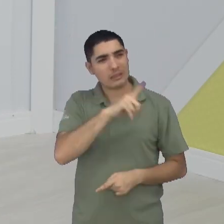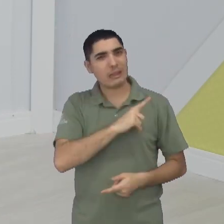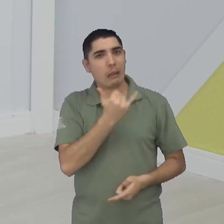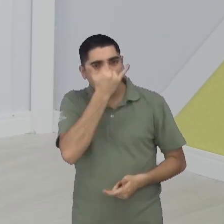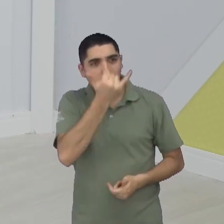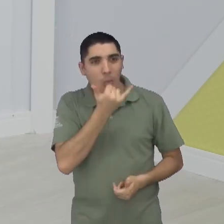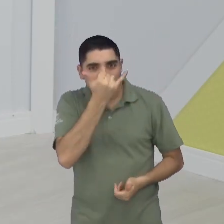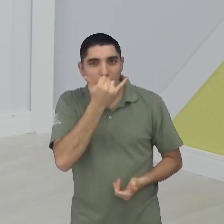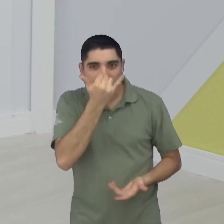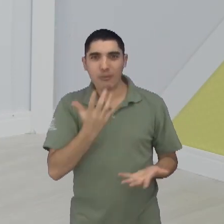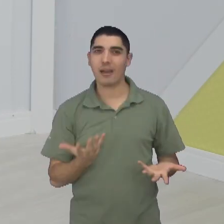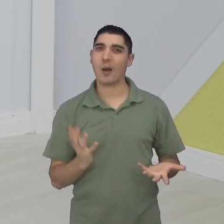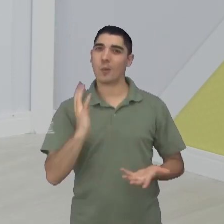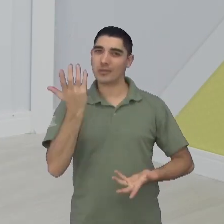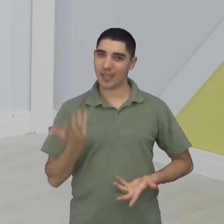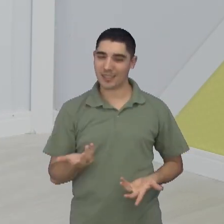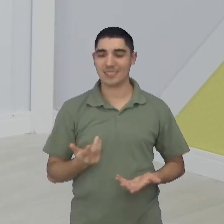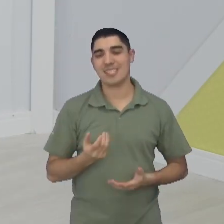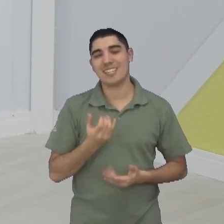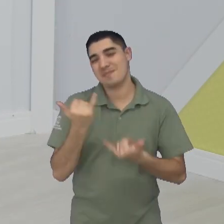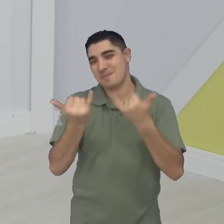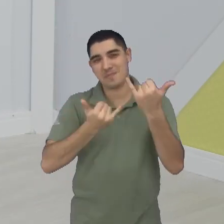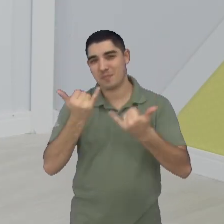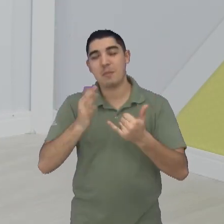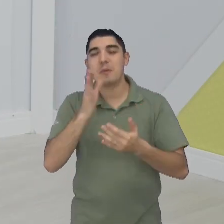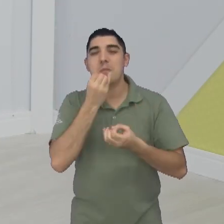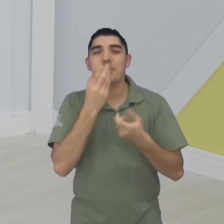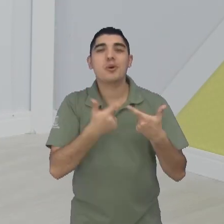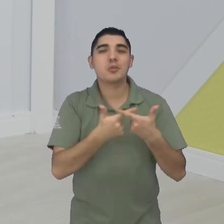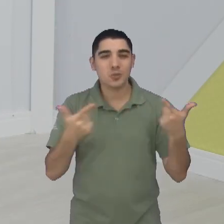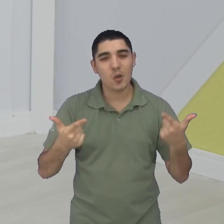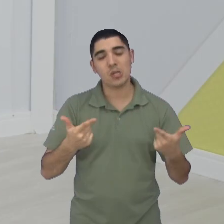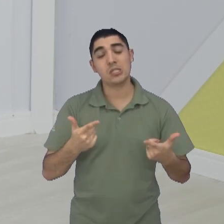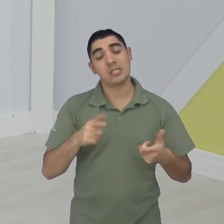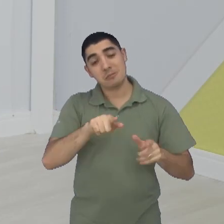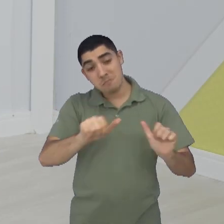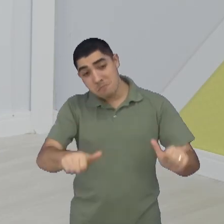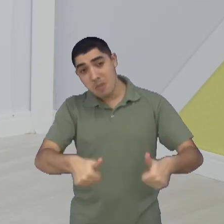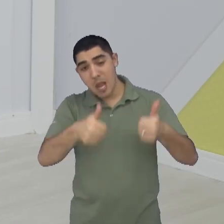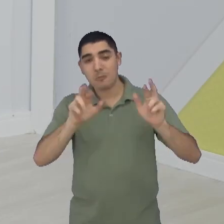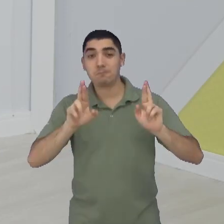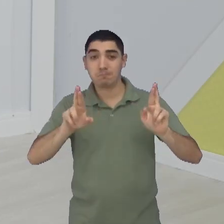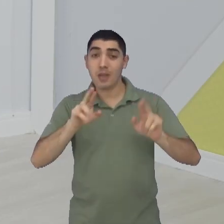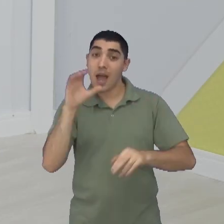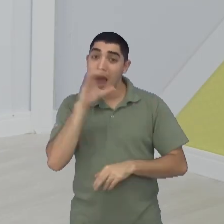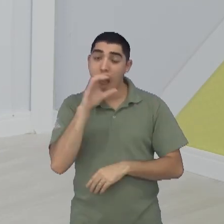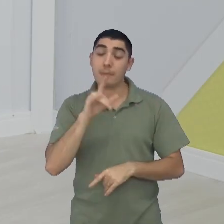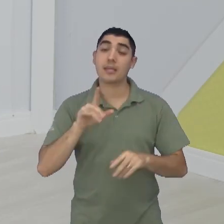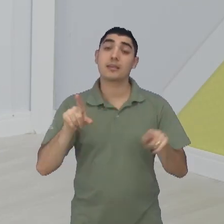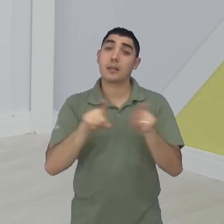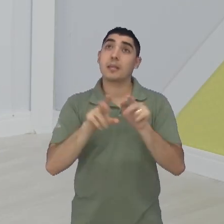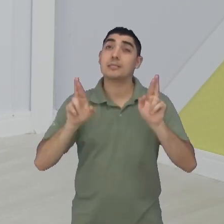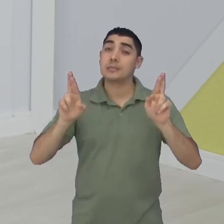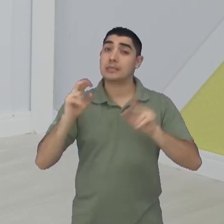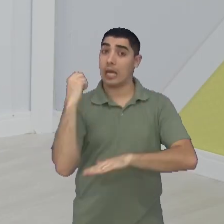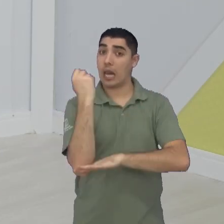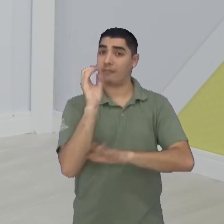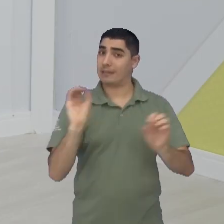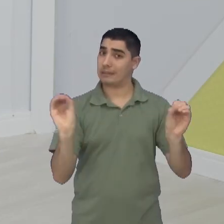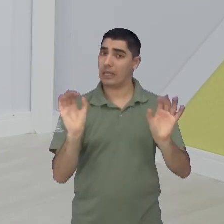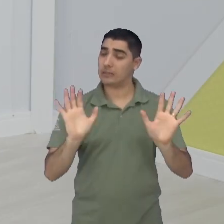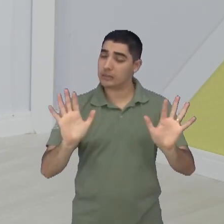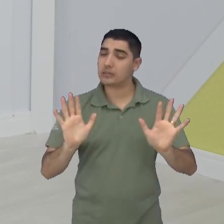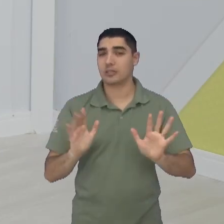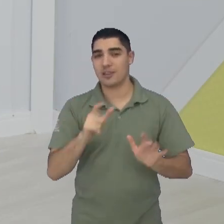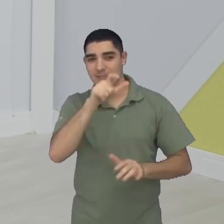a gente brinca, lógico, mas boa sorte aí para o Tanque, boa recuperação, que se recupere logo, que não seja nada grave com o atacante, o